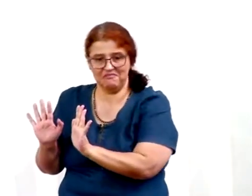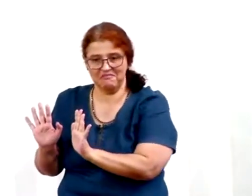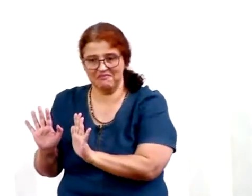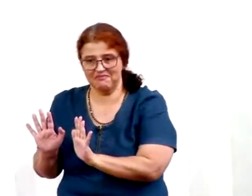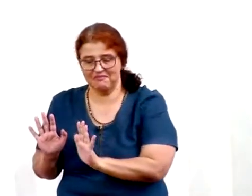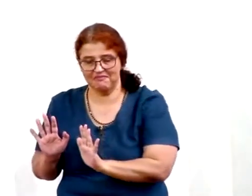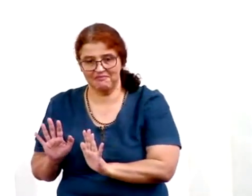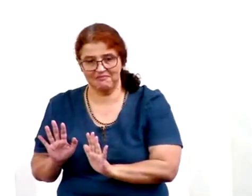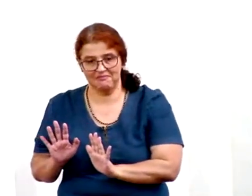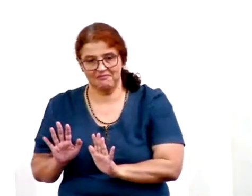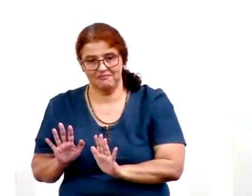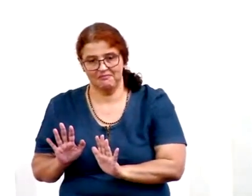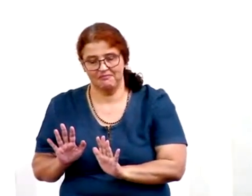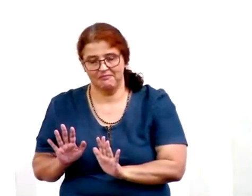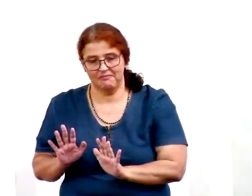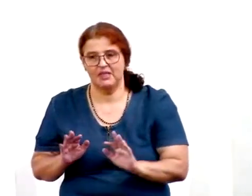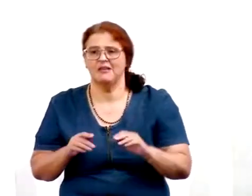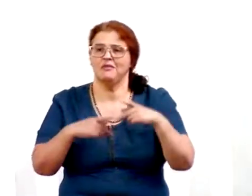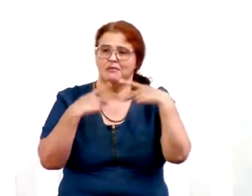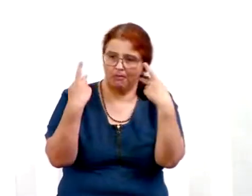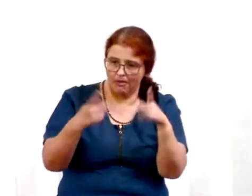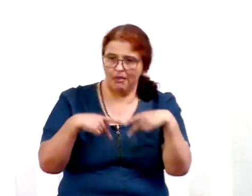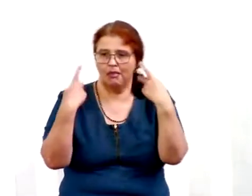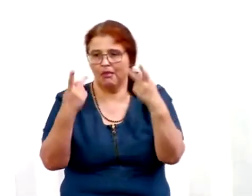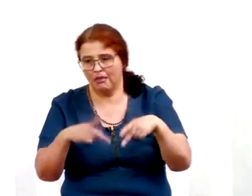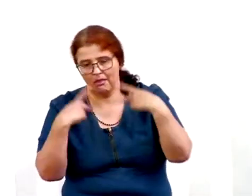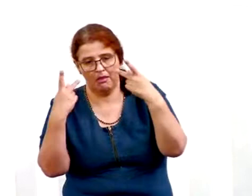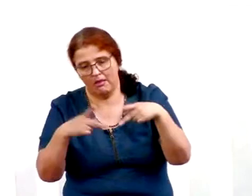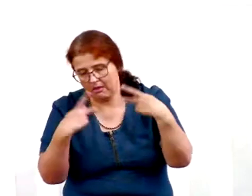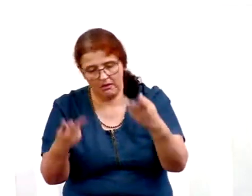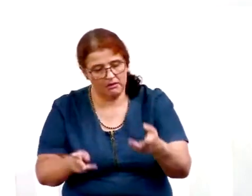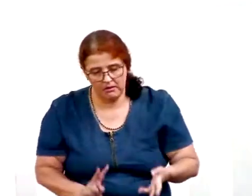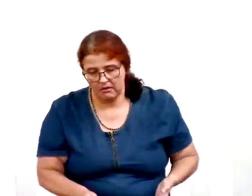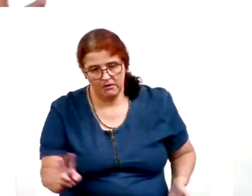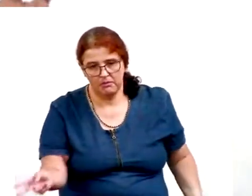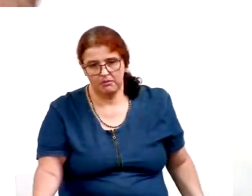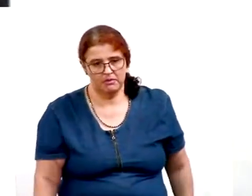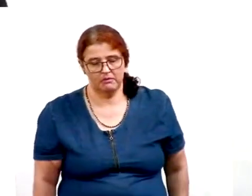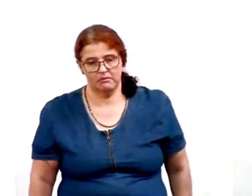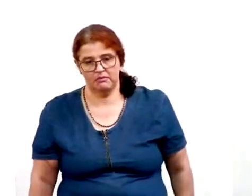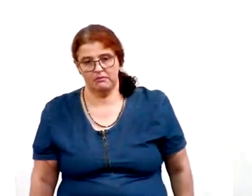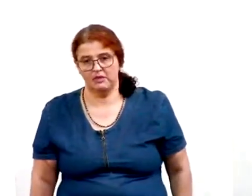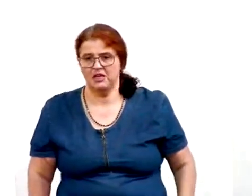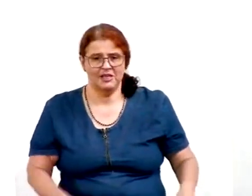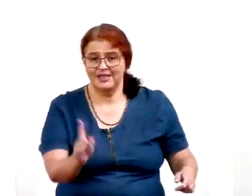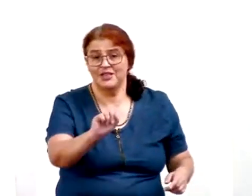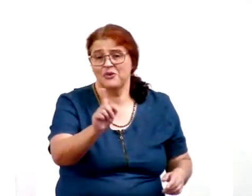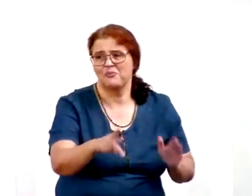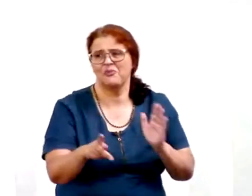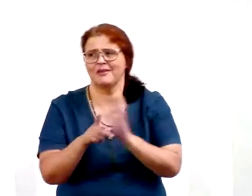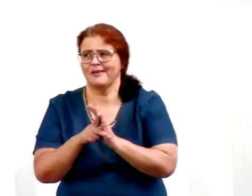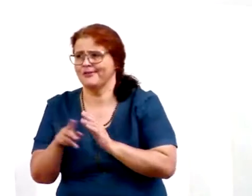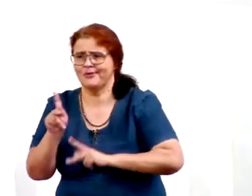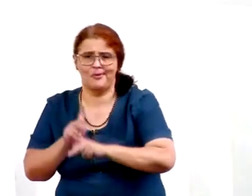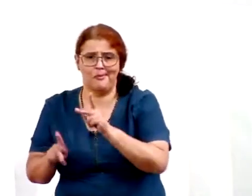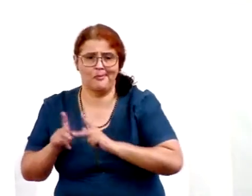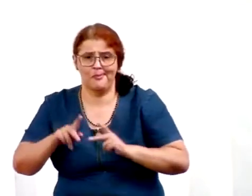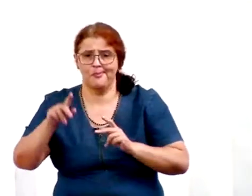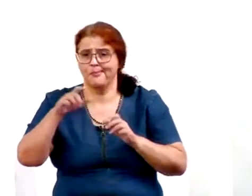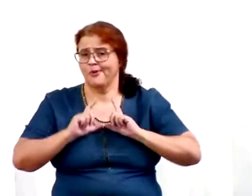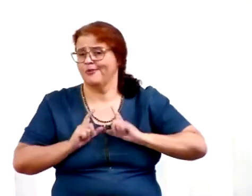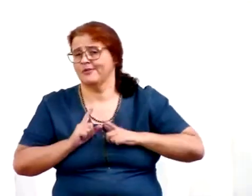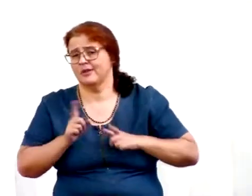A murmuração não atinge somente eles, queridos. Todos nós somos tentados a cada dia